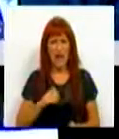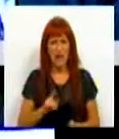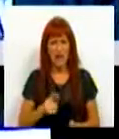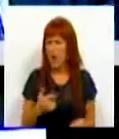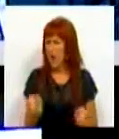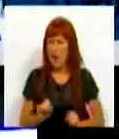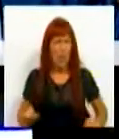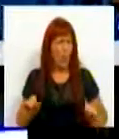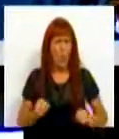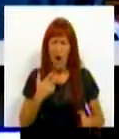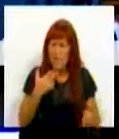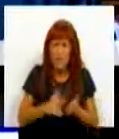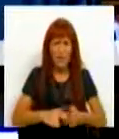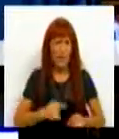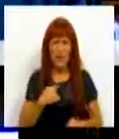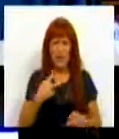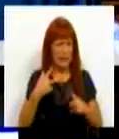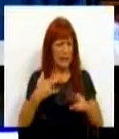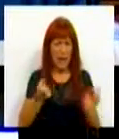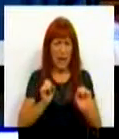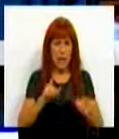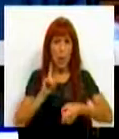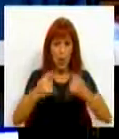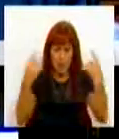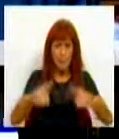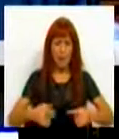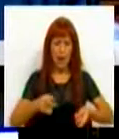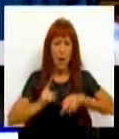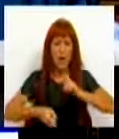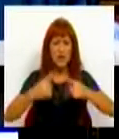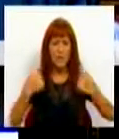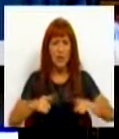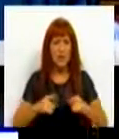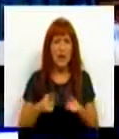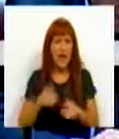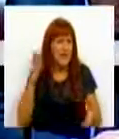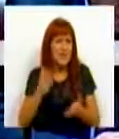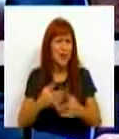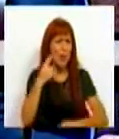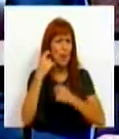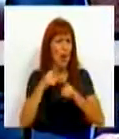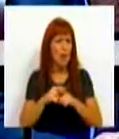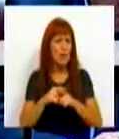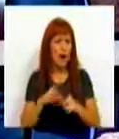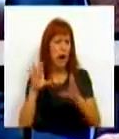É que não tem nada verdadeiramente a criticar. Aquilo que tem é, por isso, simplesmente